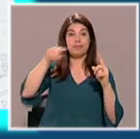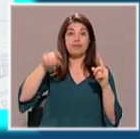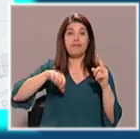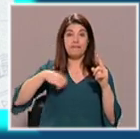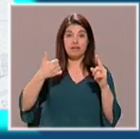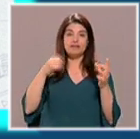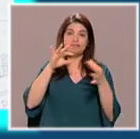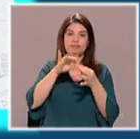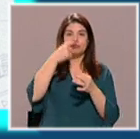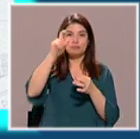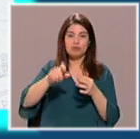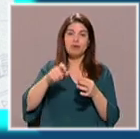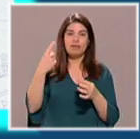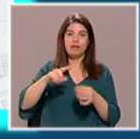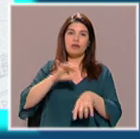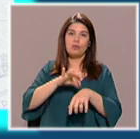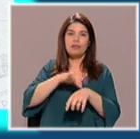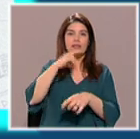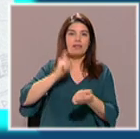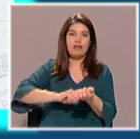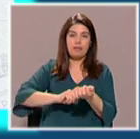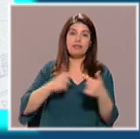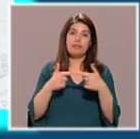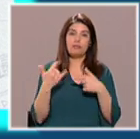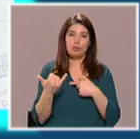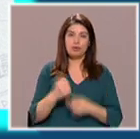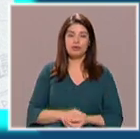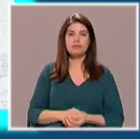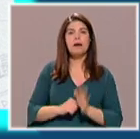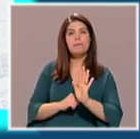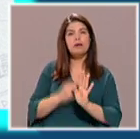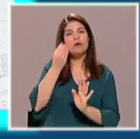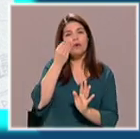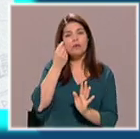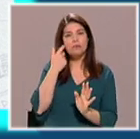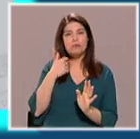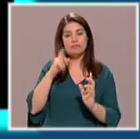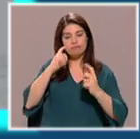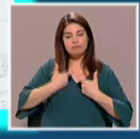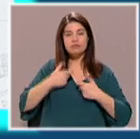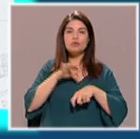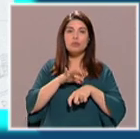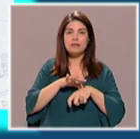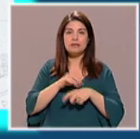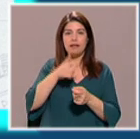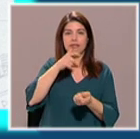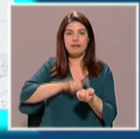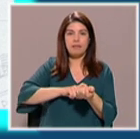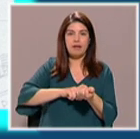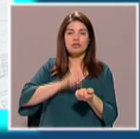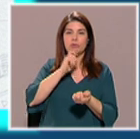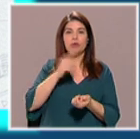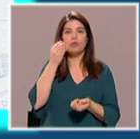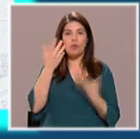indivíduo diabético do tipo 2. E agora sim, mas como podemos monitorizar a diabetes? A diabetes pode